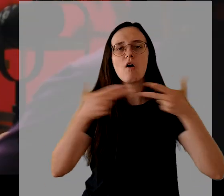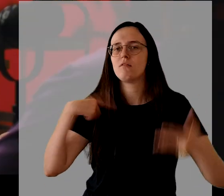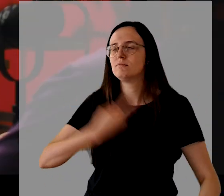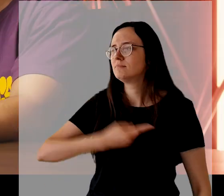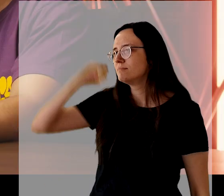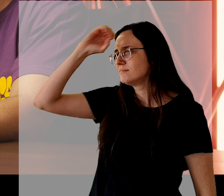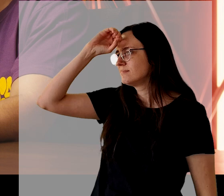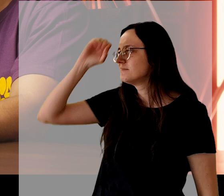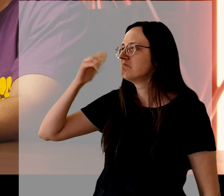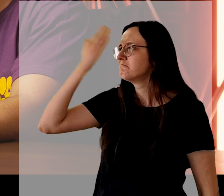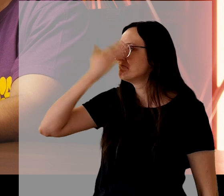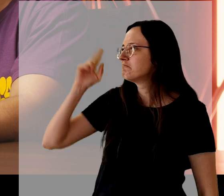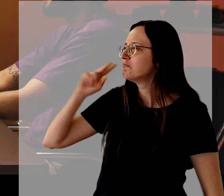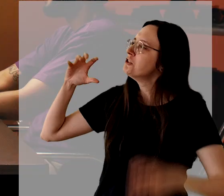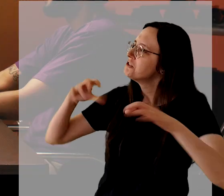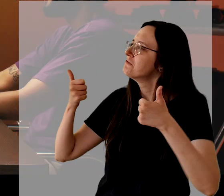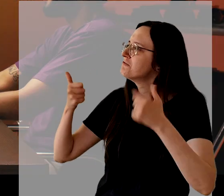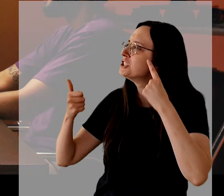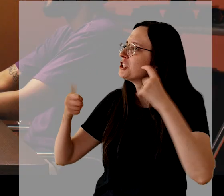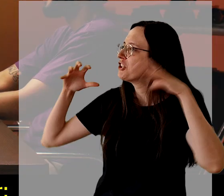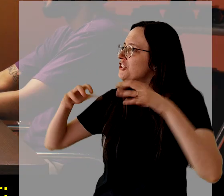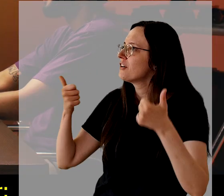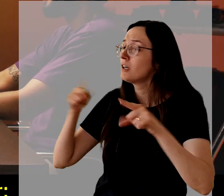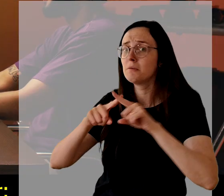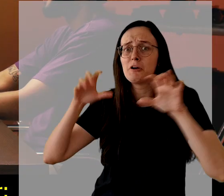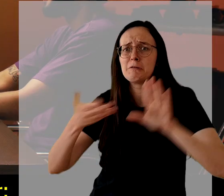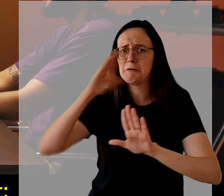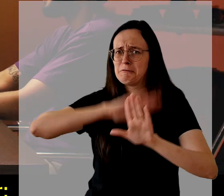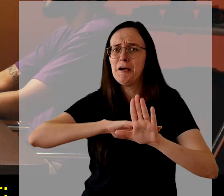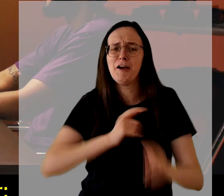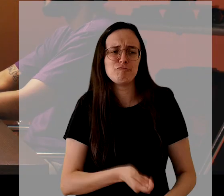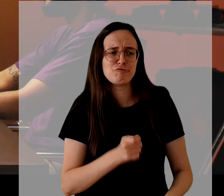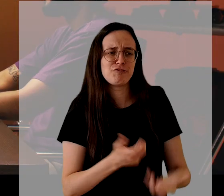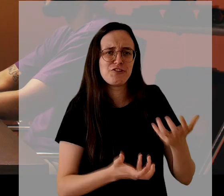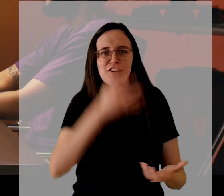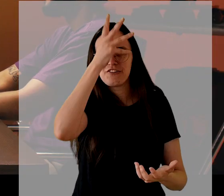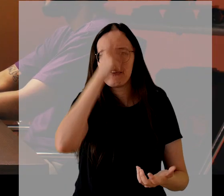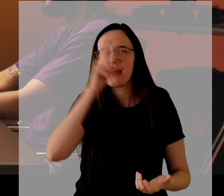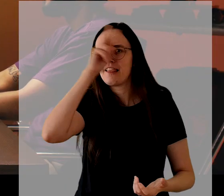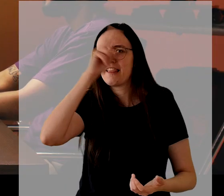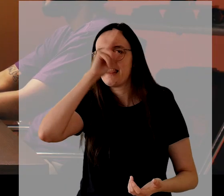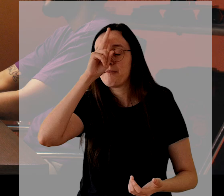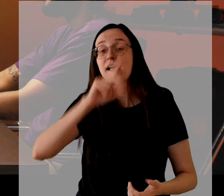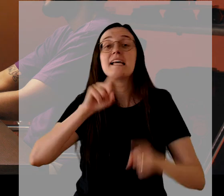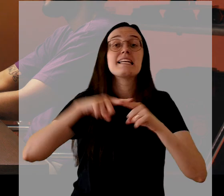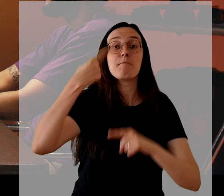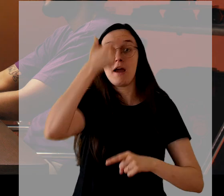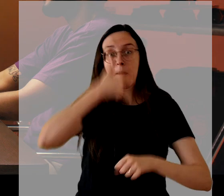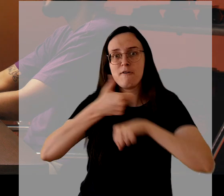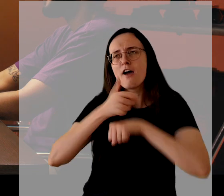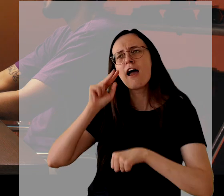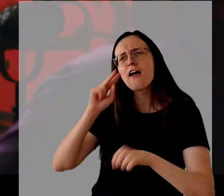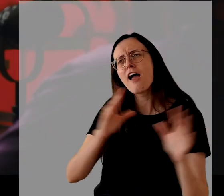não imagina, né? Sim. Então, que é uma coisa que eu acho que deve ser delicioso você ver depois, assistir um filme e falar, cara, lembrando de você fritando frango e aquela